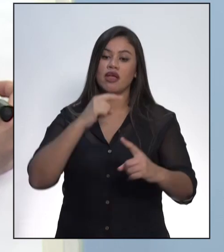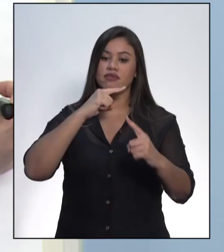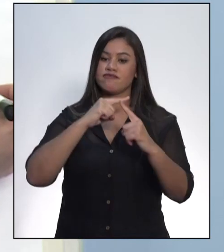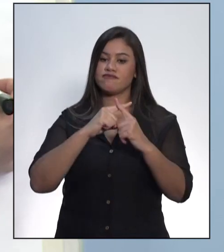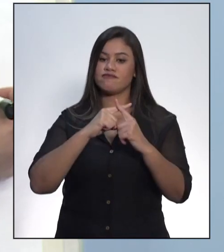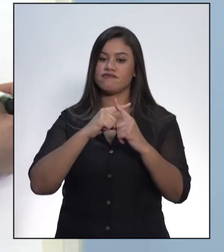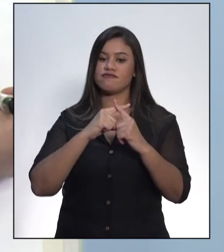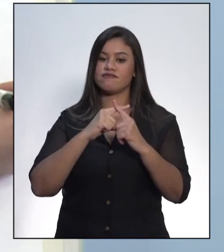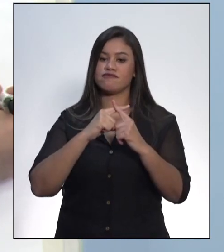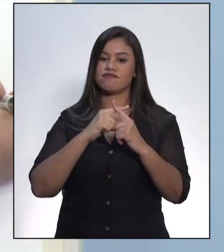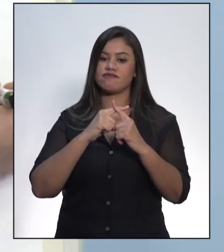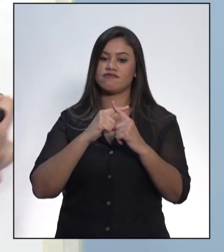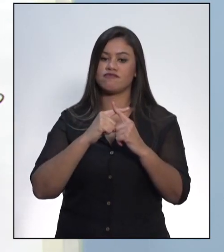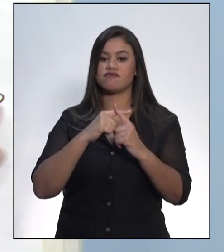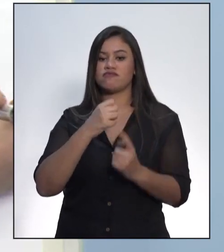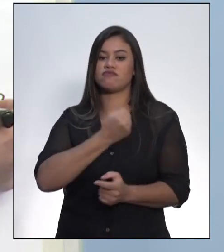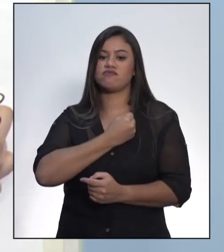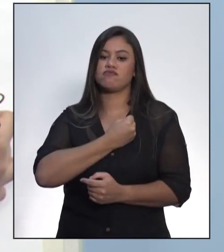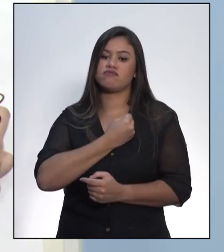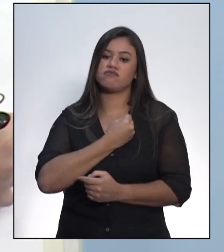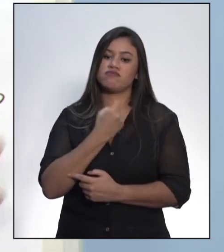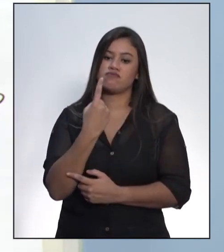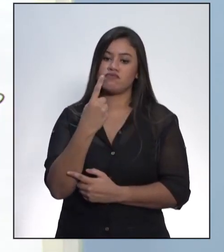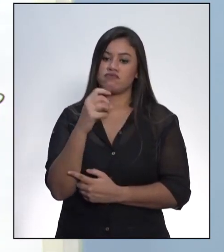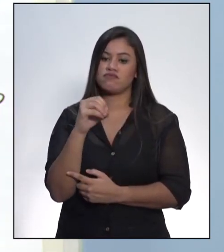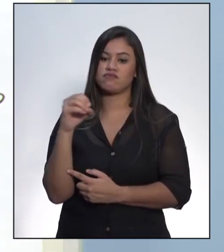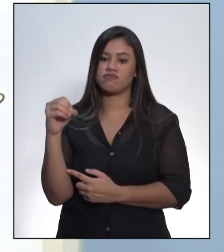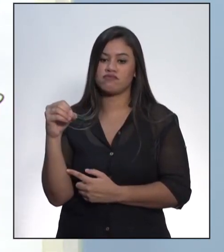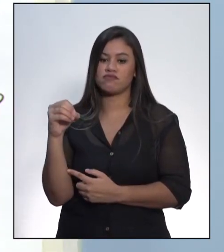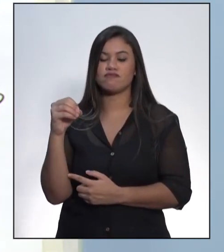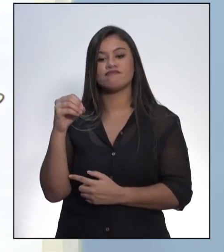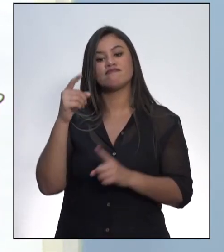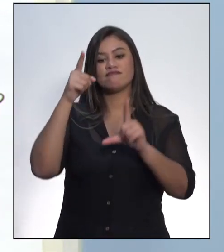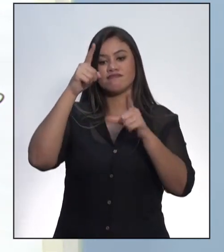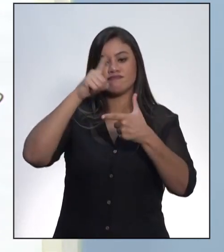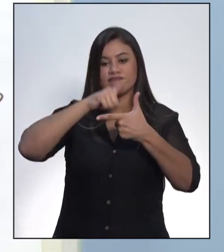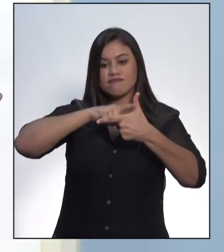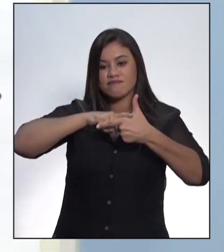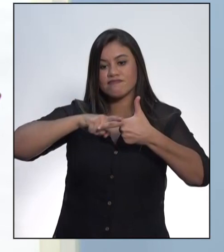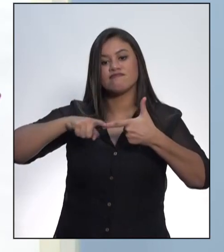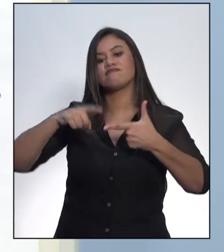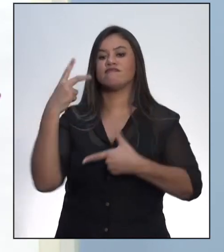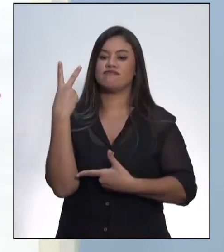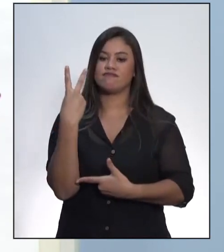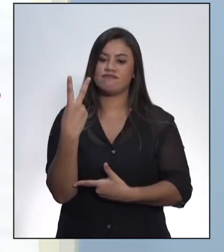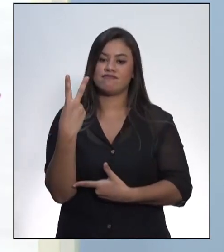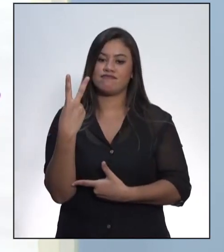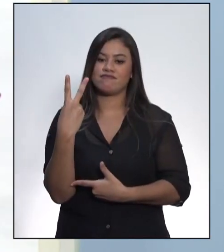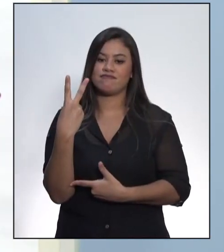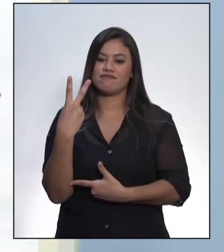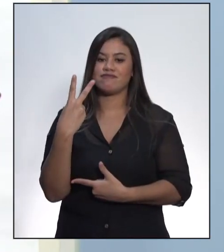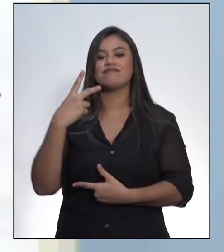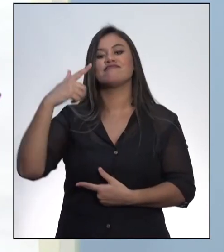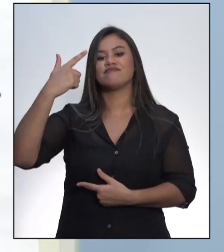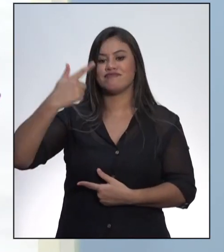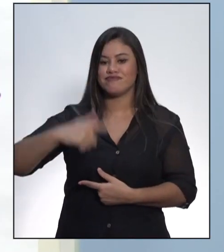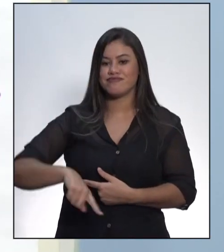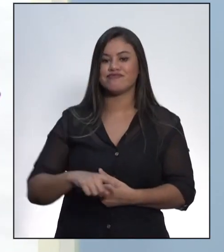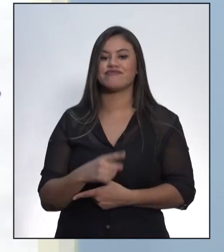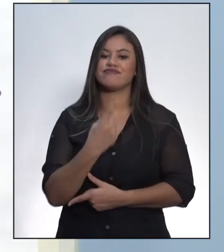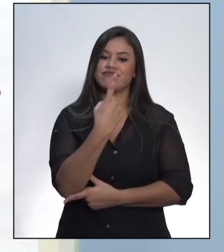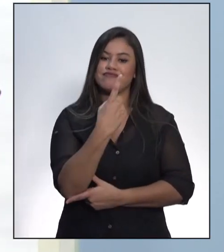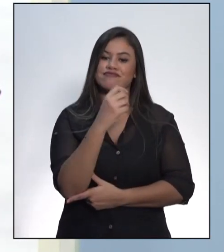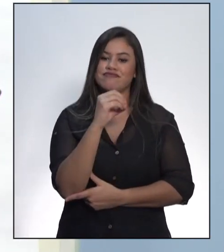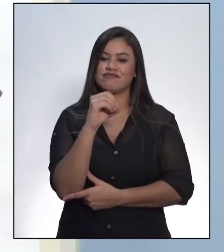vezes n, no caso é 100, dividido por 2. Aqui nós tínhamos já feito, né? Dava